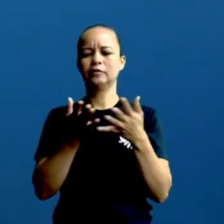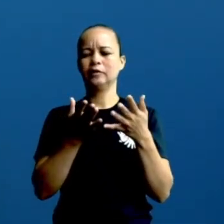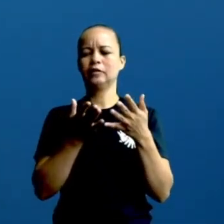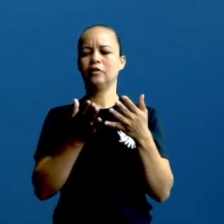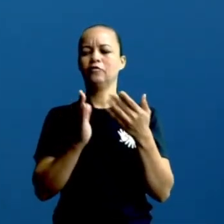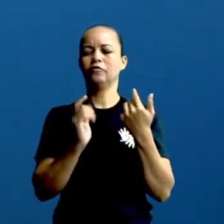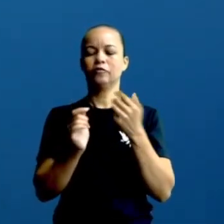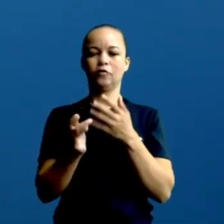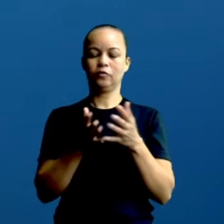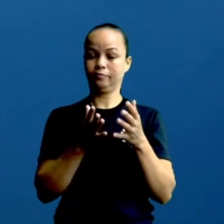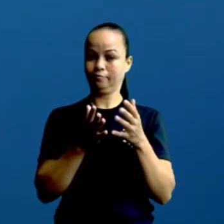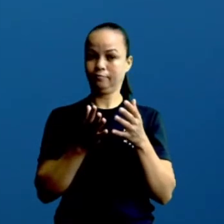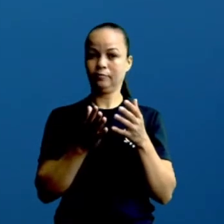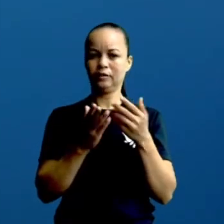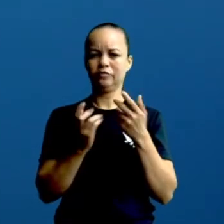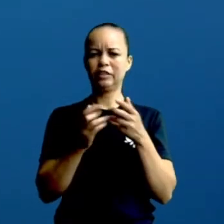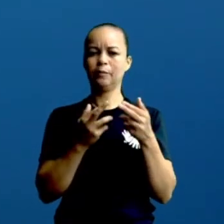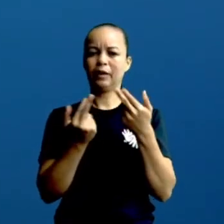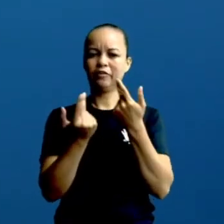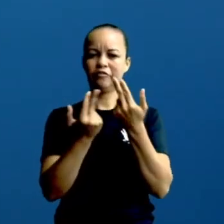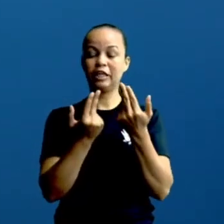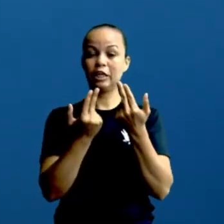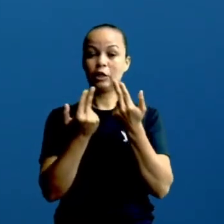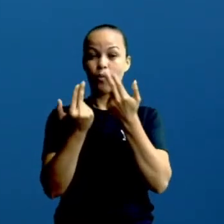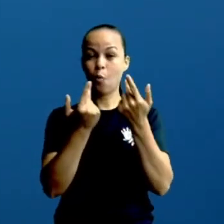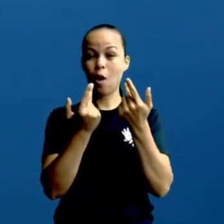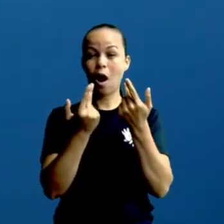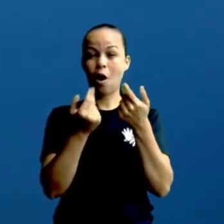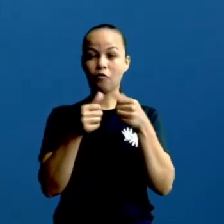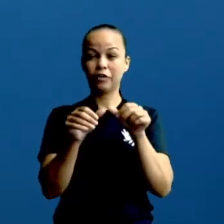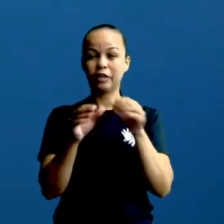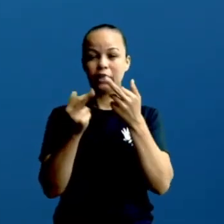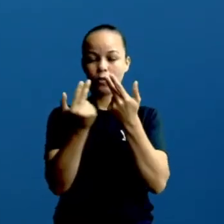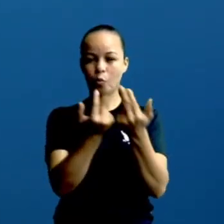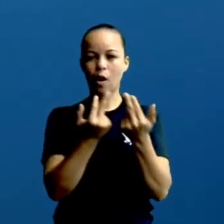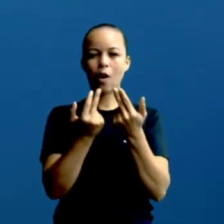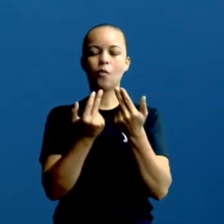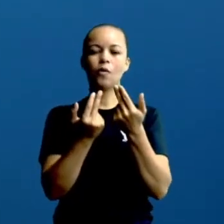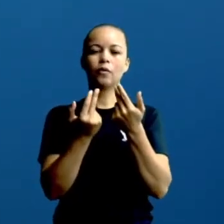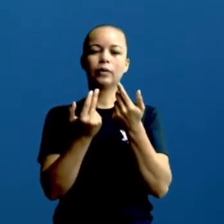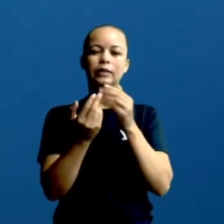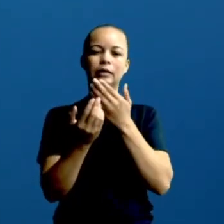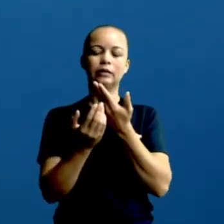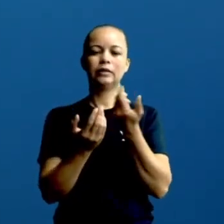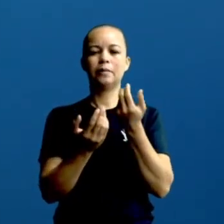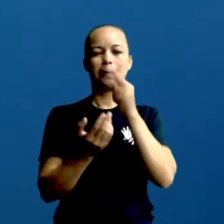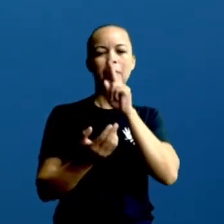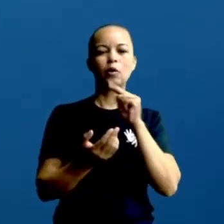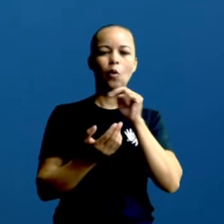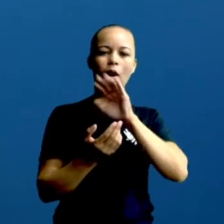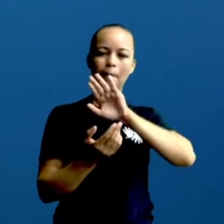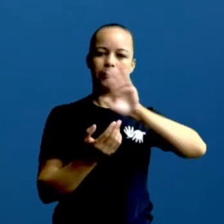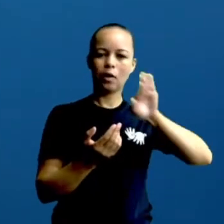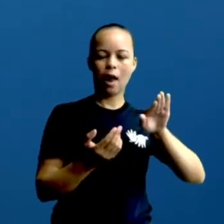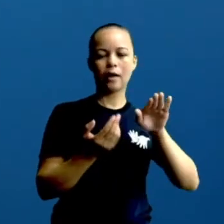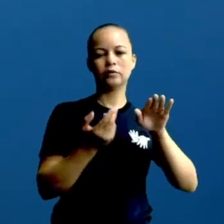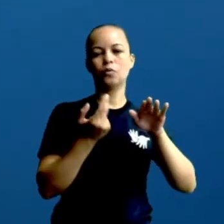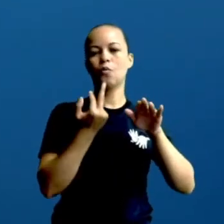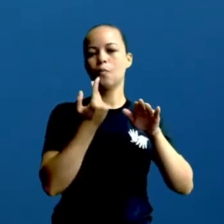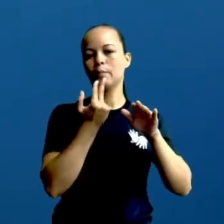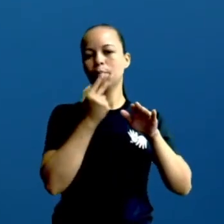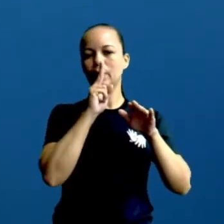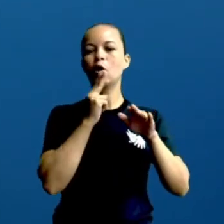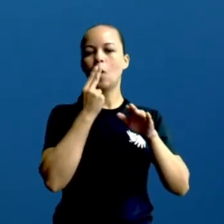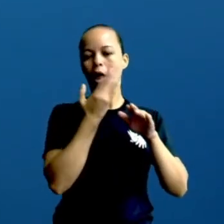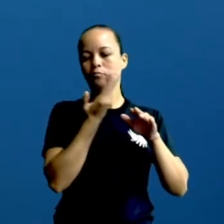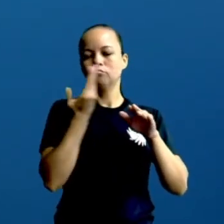sair de vidinho tá e para que fique igual uma quantidade igual de picolé pro Ar quantidade igual de picolé para